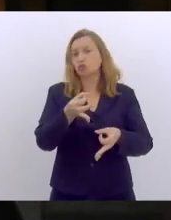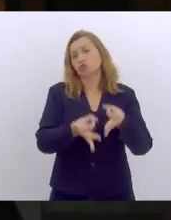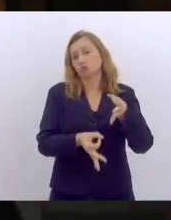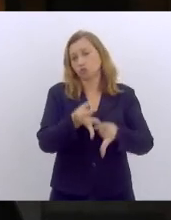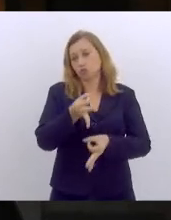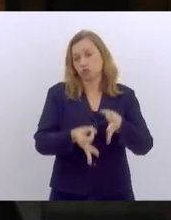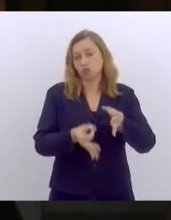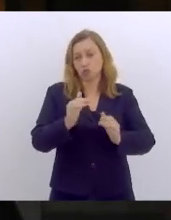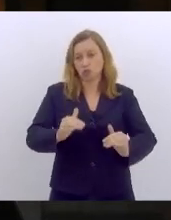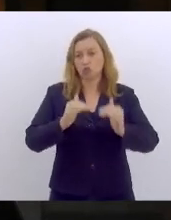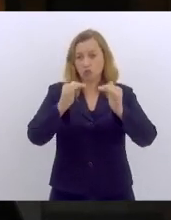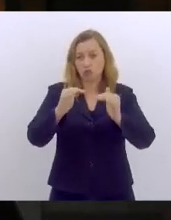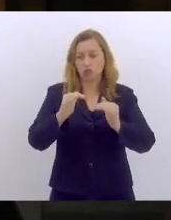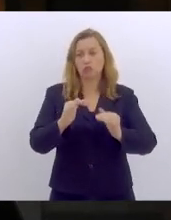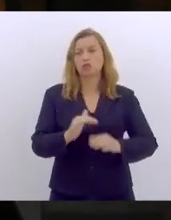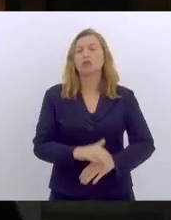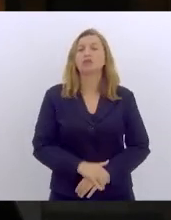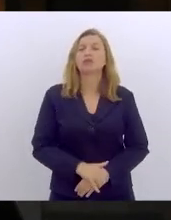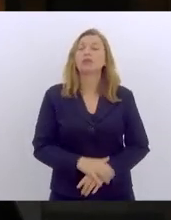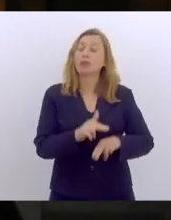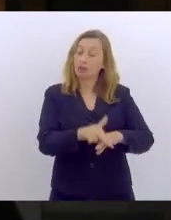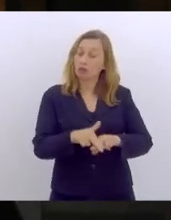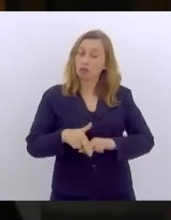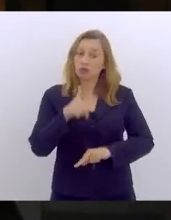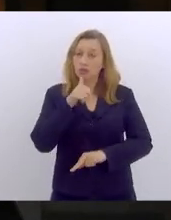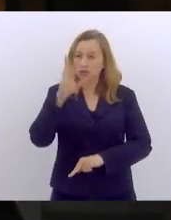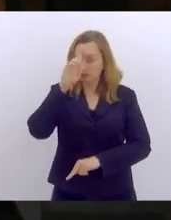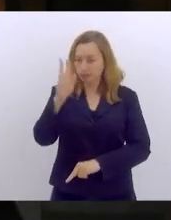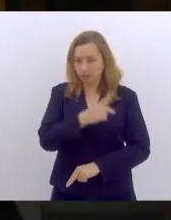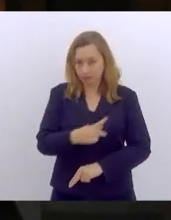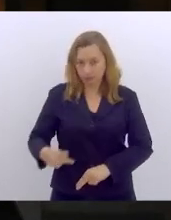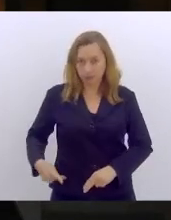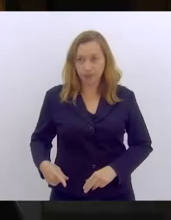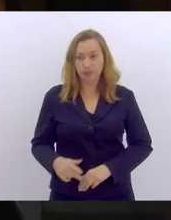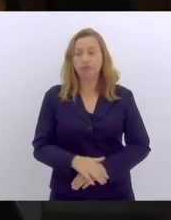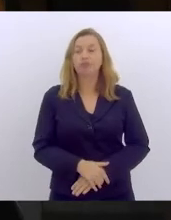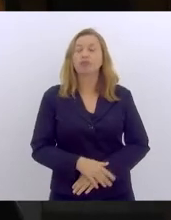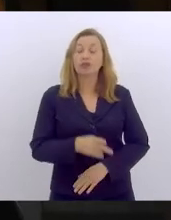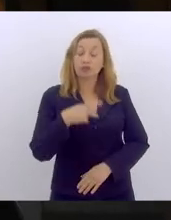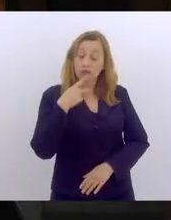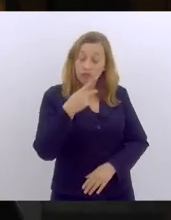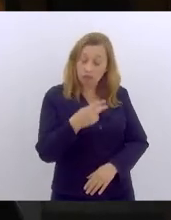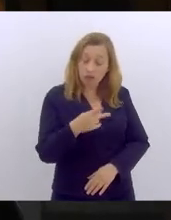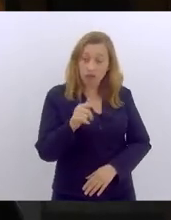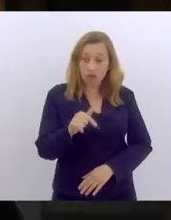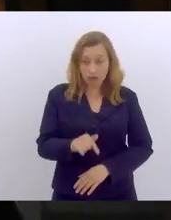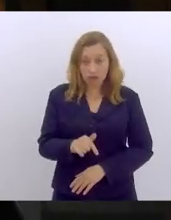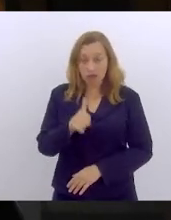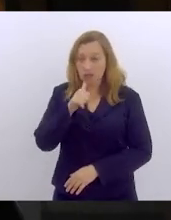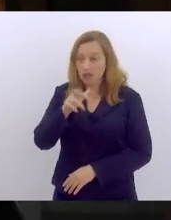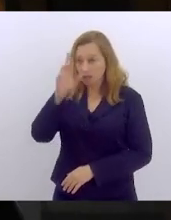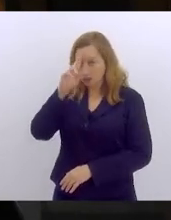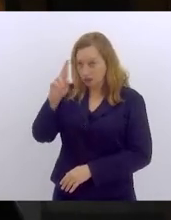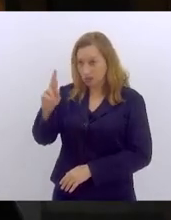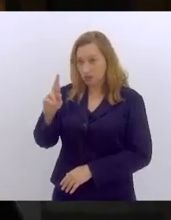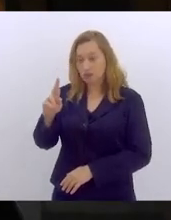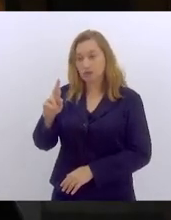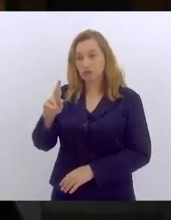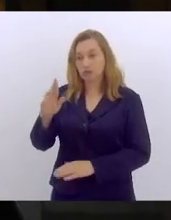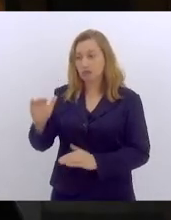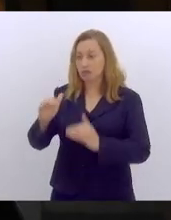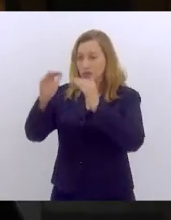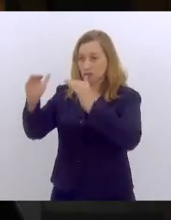do Tribunal de Justiça. Por isso, senhora presidente, afirmo aqui a Vossa Excelência, o